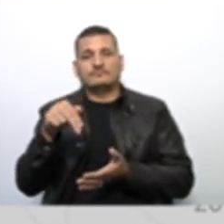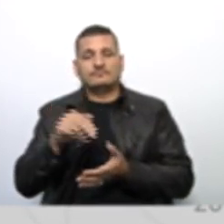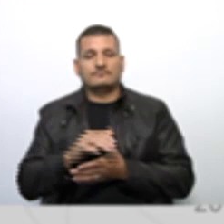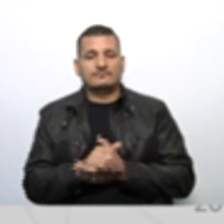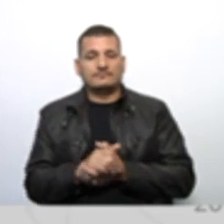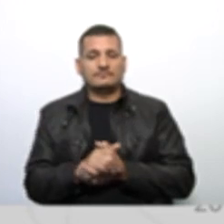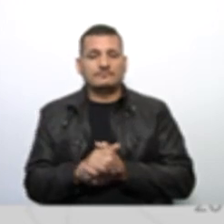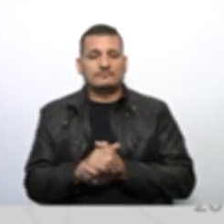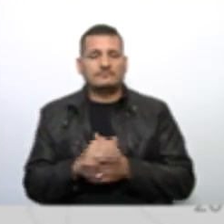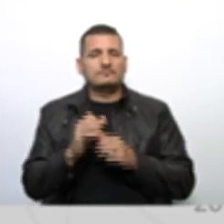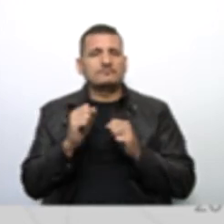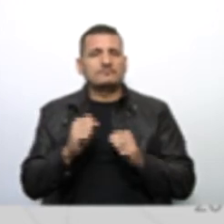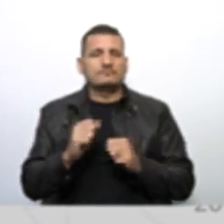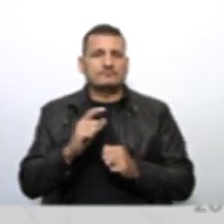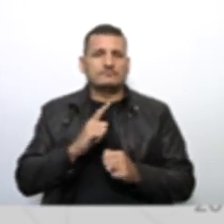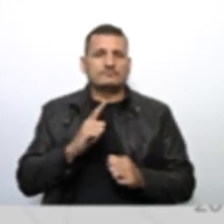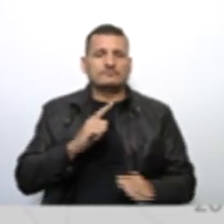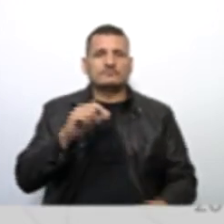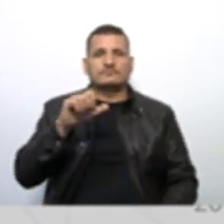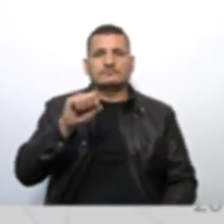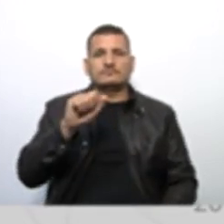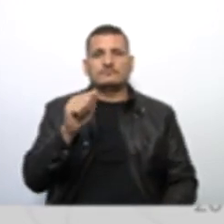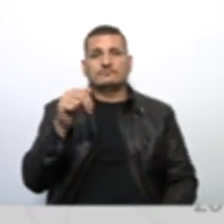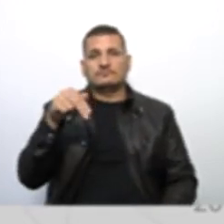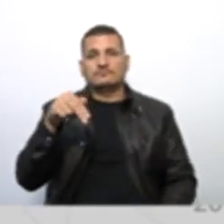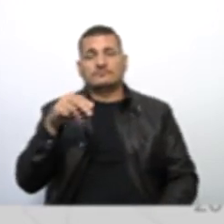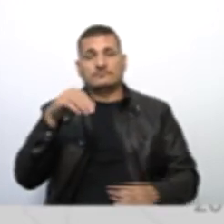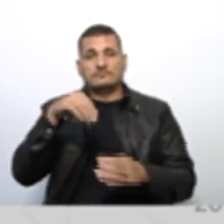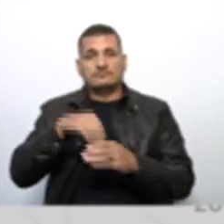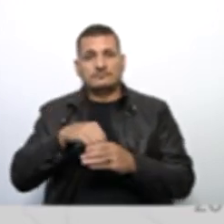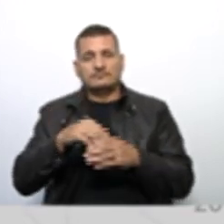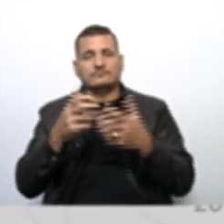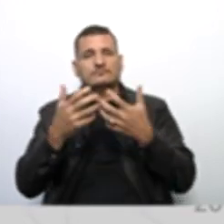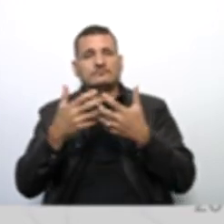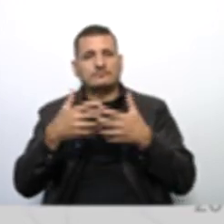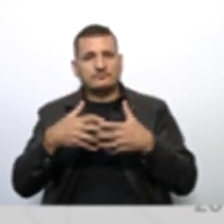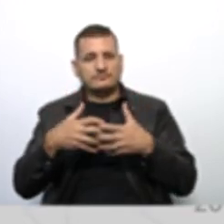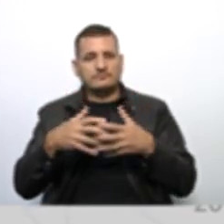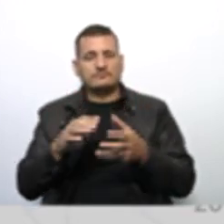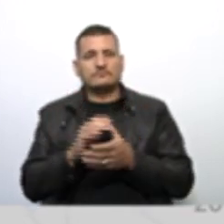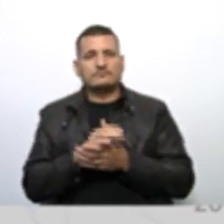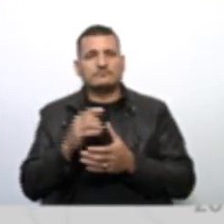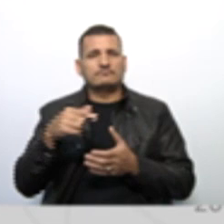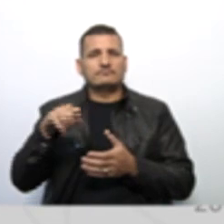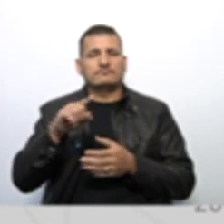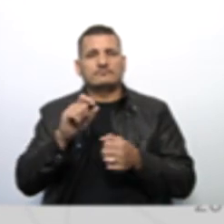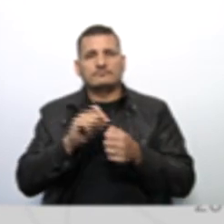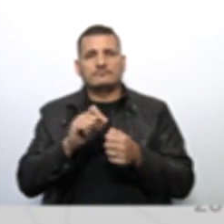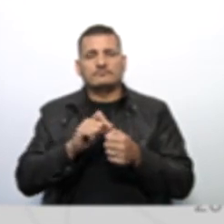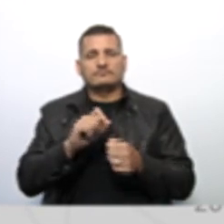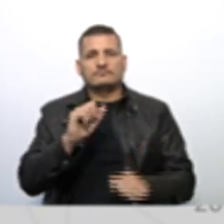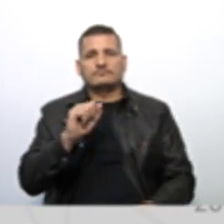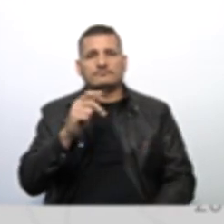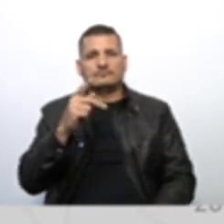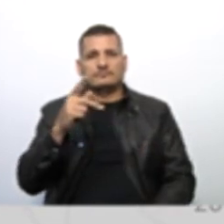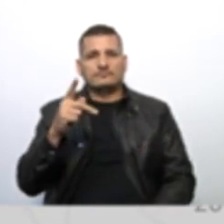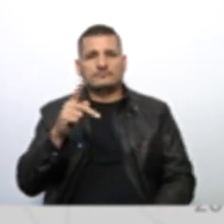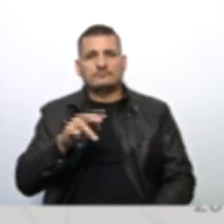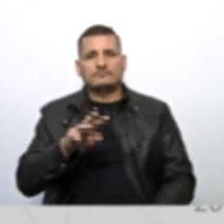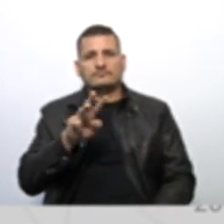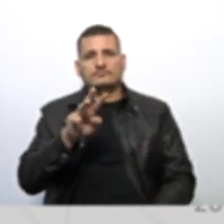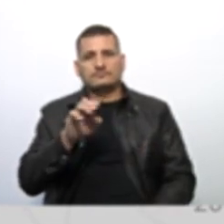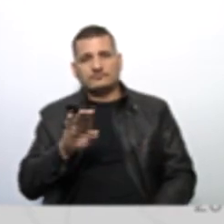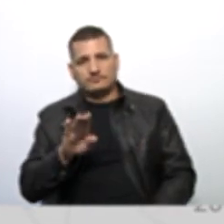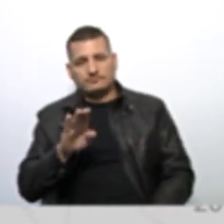ter SAN dentro do próprio Instituto Federal também, né? Exatamente. Você que vai fazer uma aplicação web, aí ao longo do